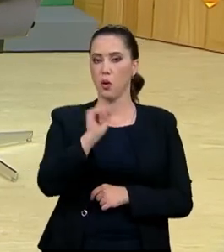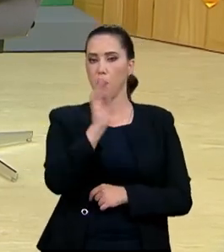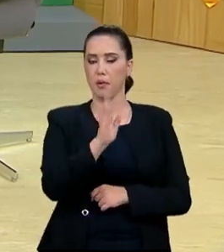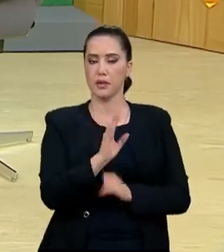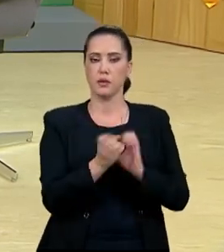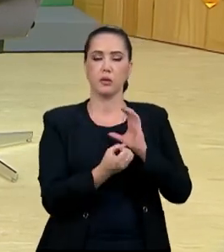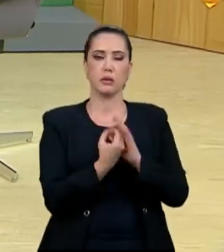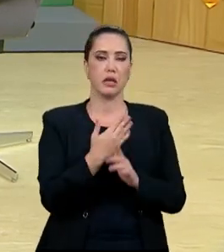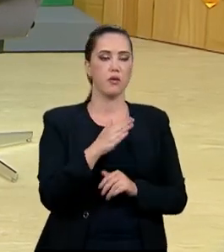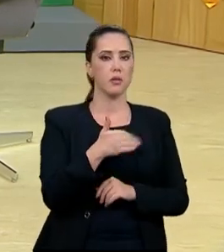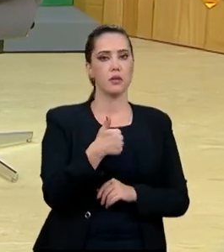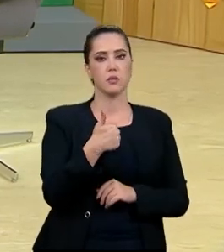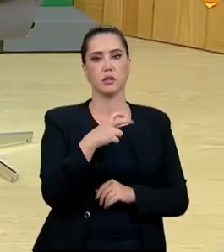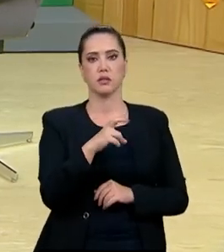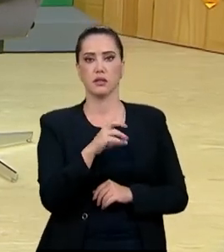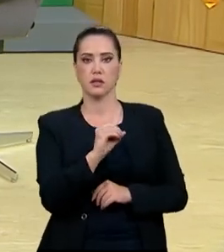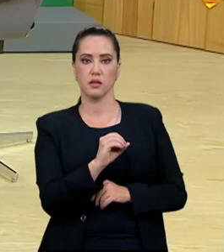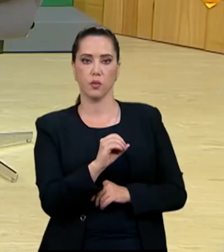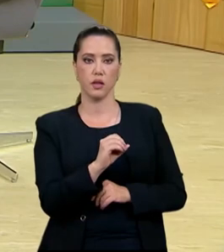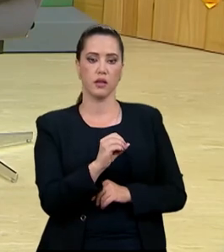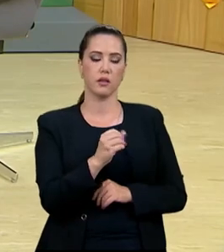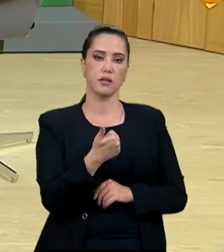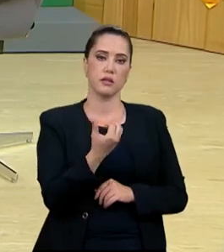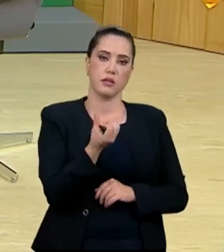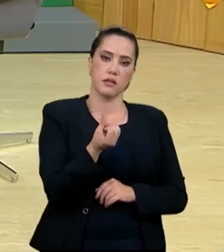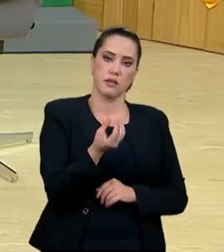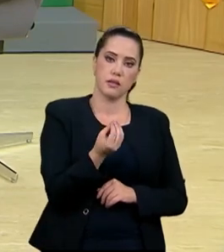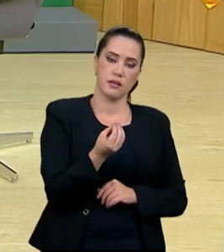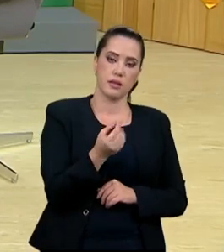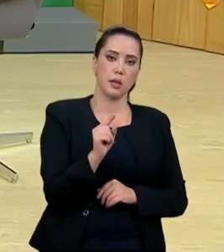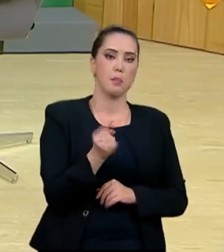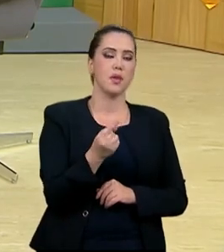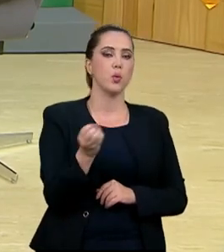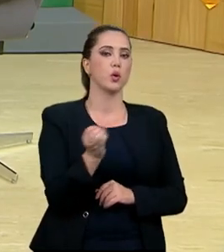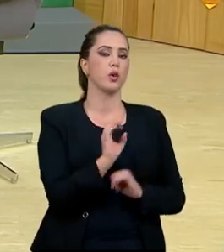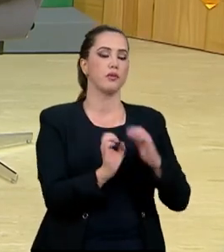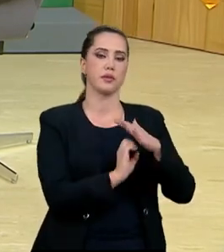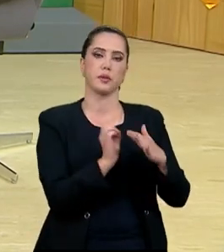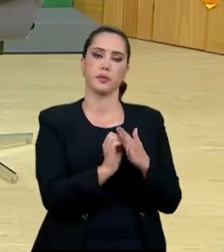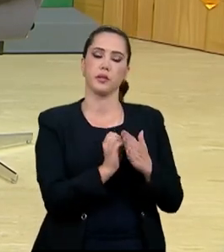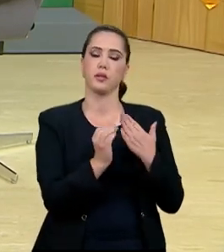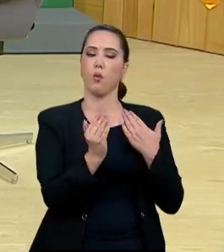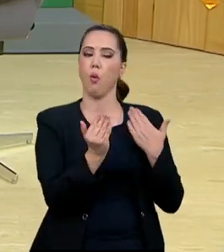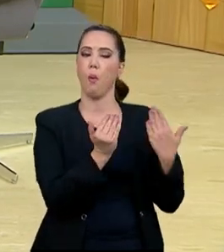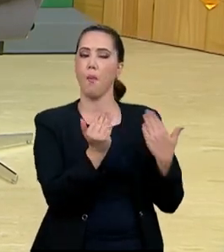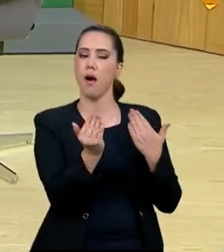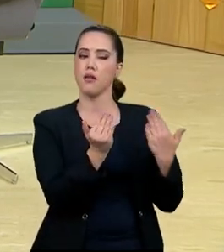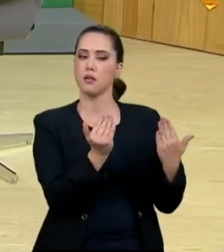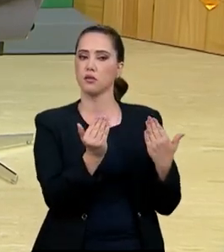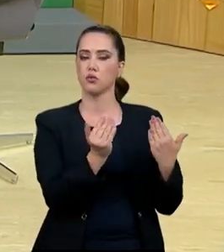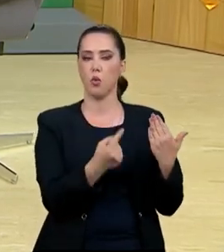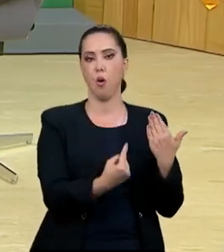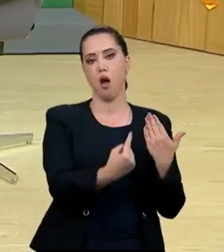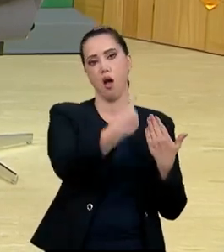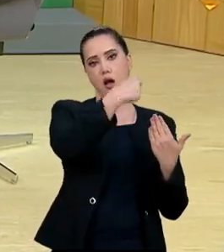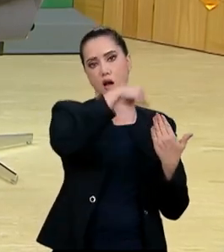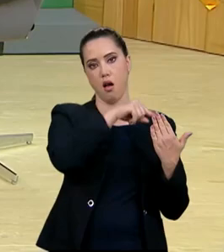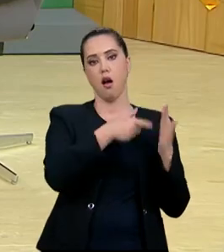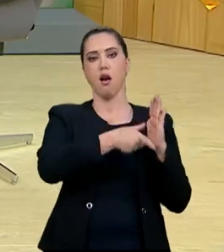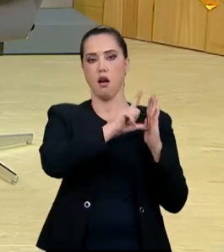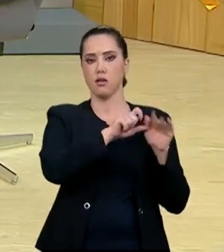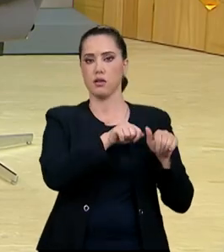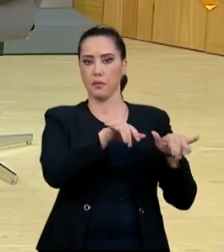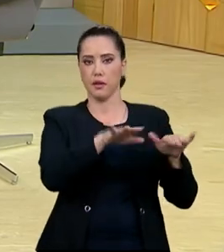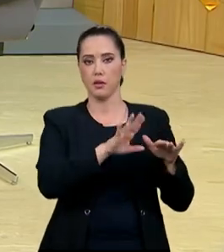torno de 150, 160 mil novas empresas. Então, comparativamente, a gente está gerando em torno de 50